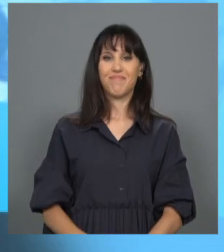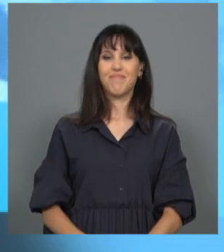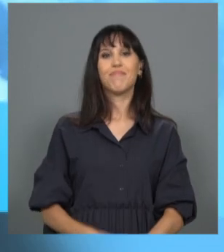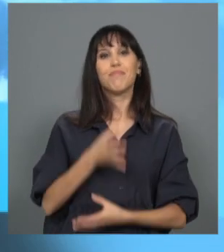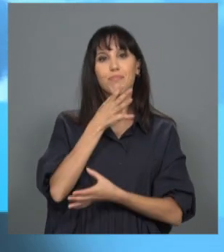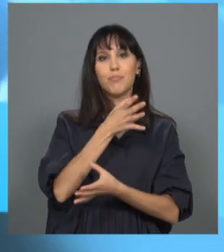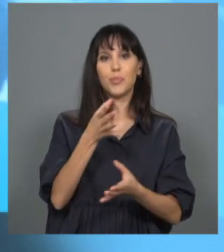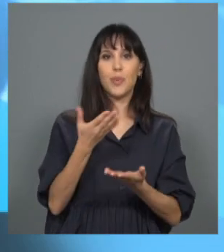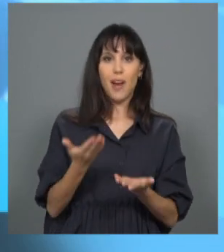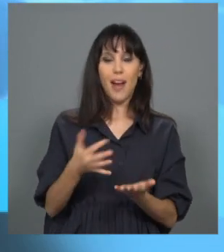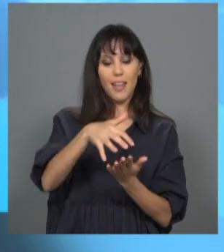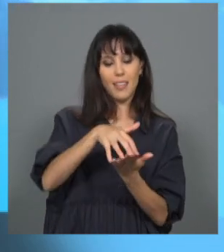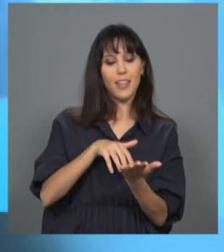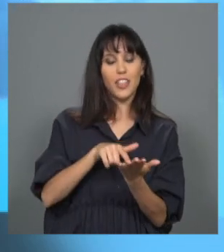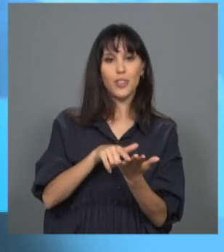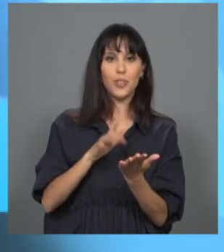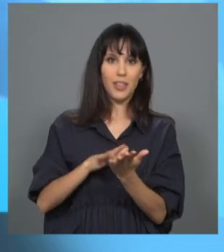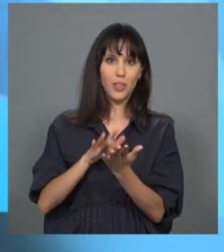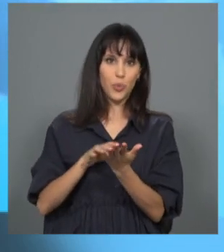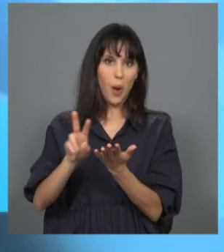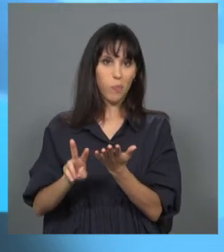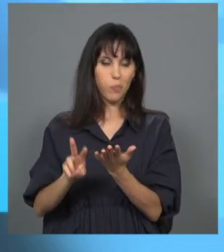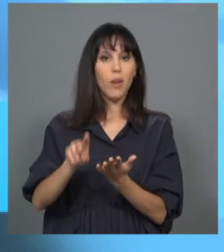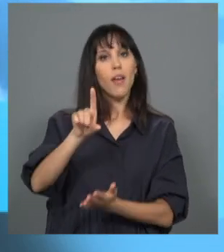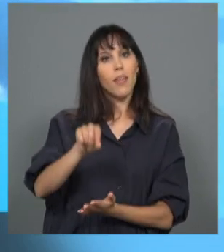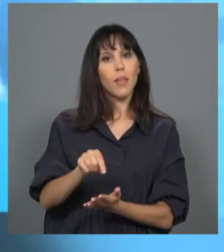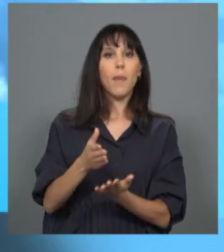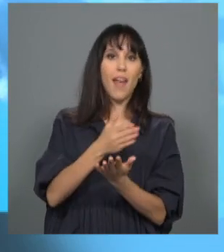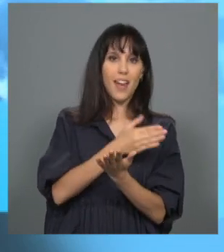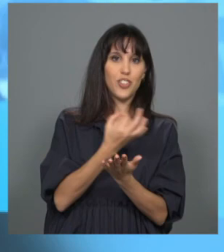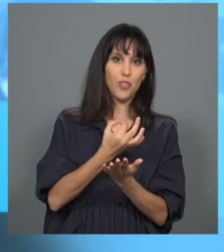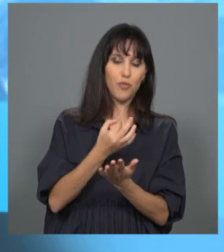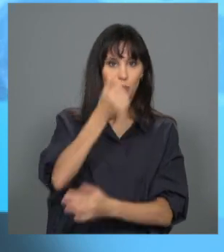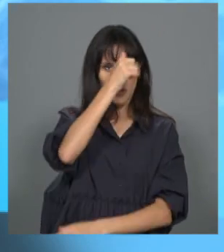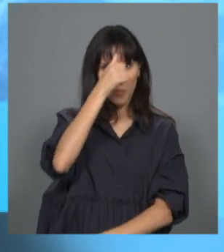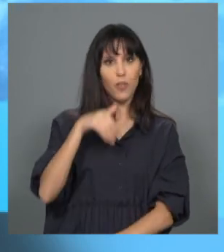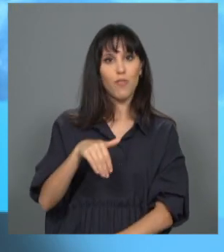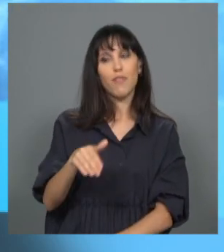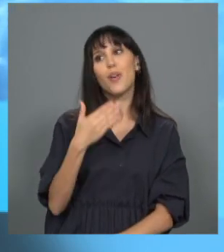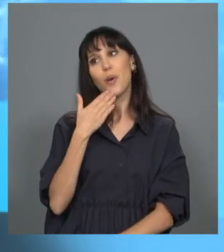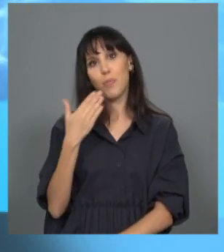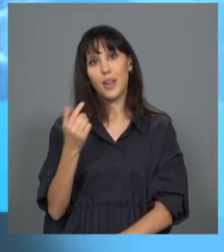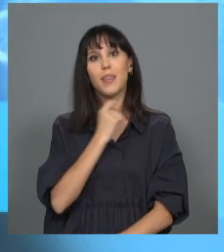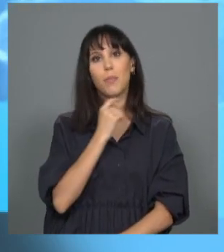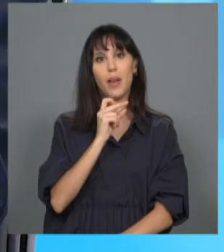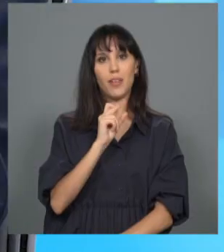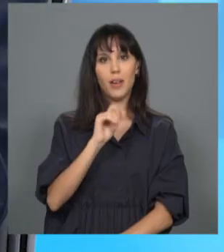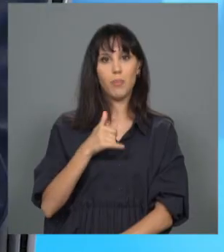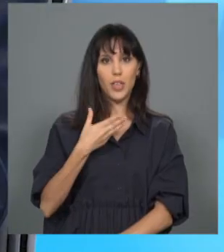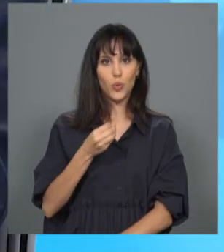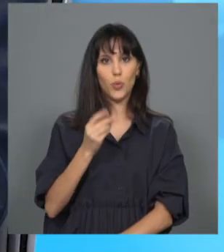fica deste texto da segunda leitura, mas também daqueles que se escutam nas Eucaristias deste domingo, e que agradeço, Padre Armindo Vaz,